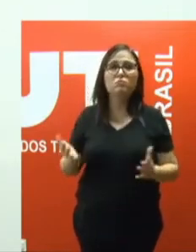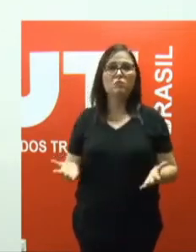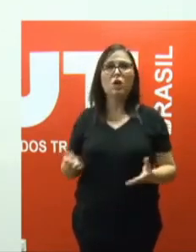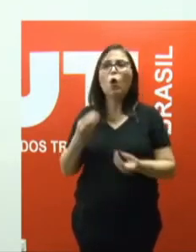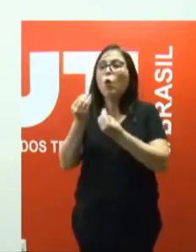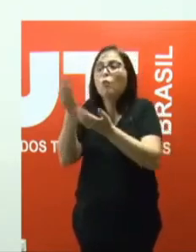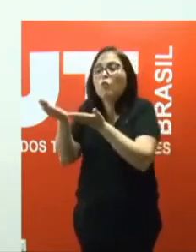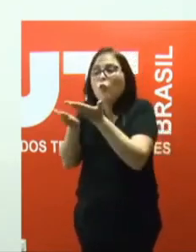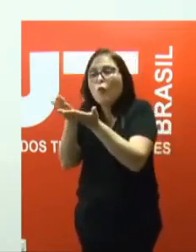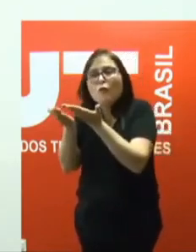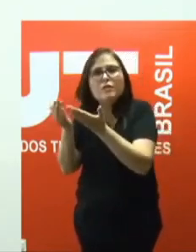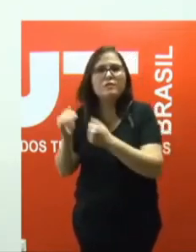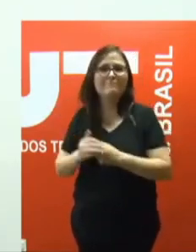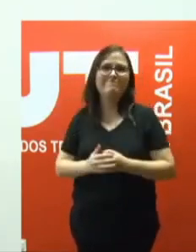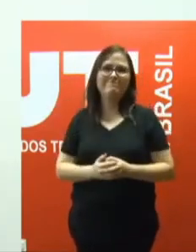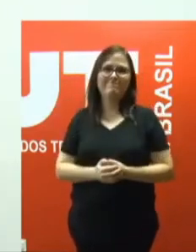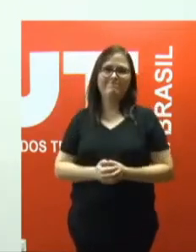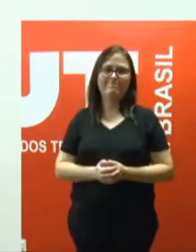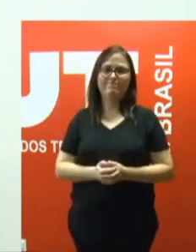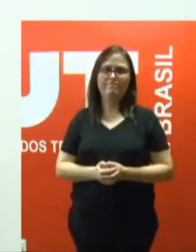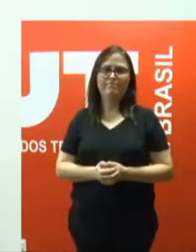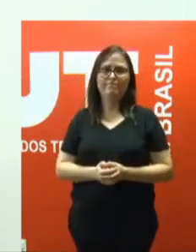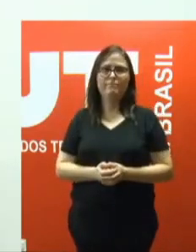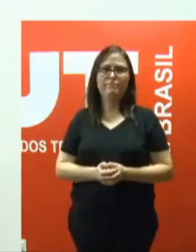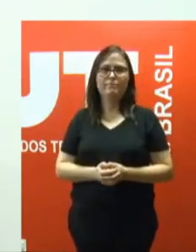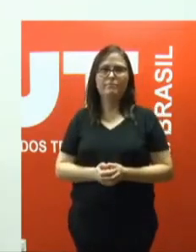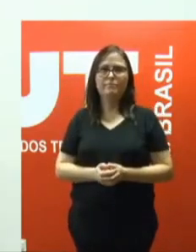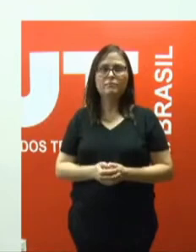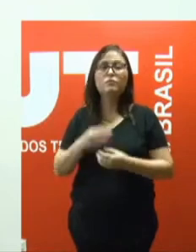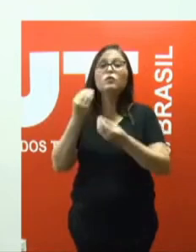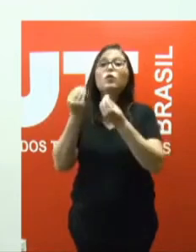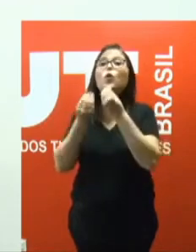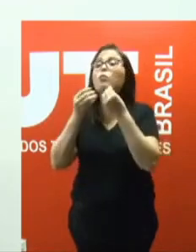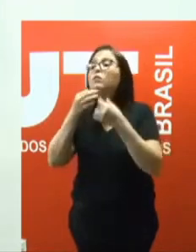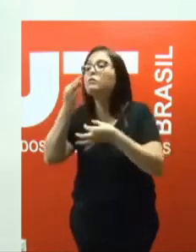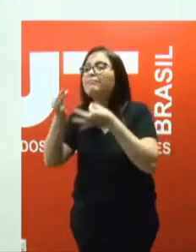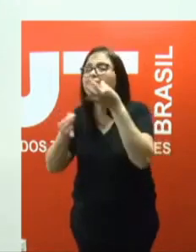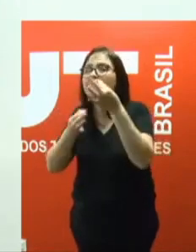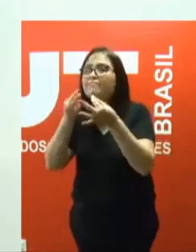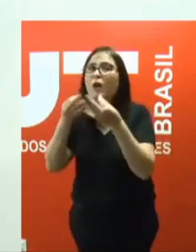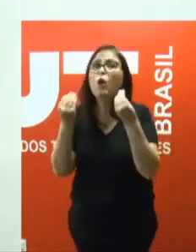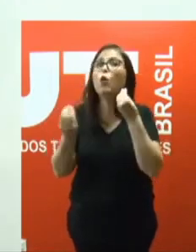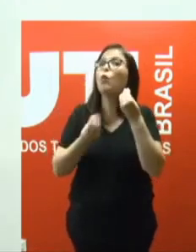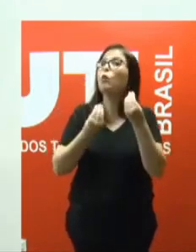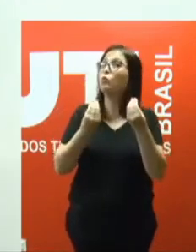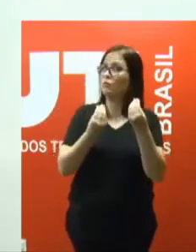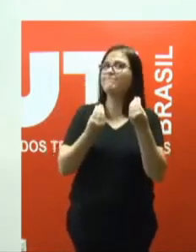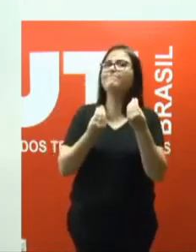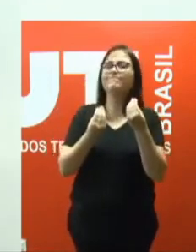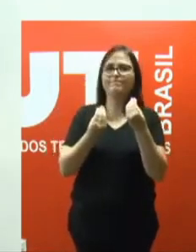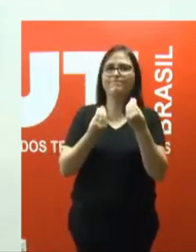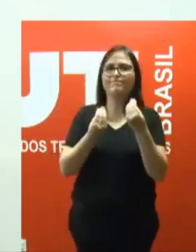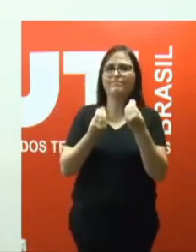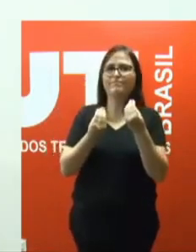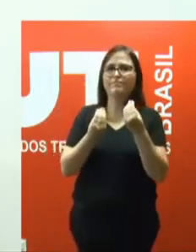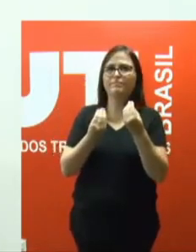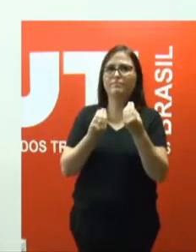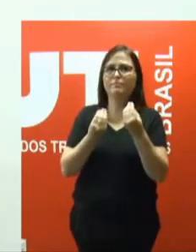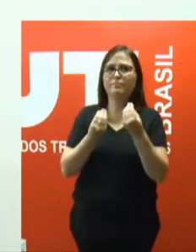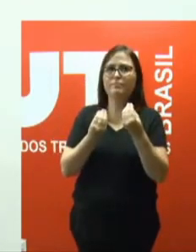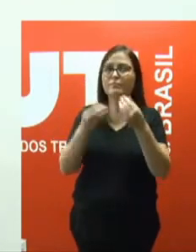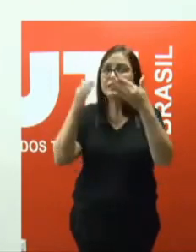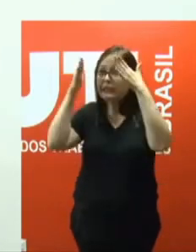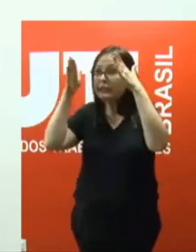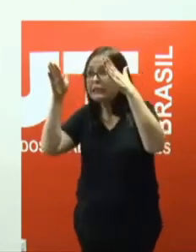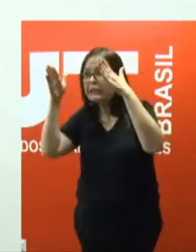Como é que a gente vai construir essa narrativa? Sabe, como é que a gente vai construir a narrativa para poder acabar